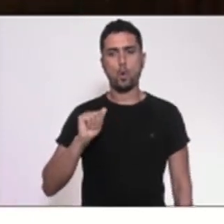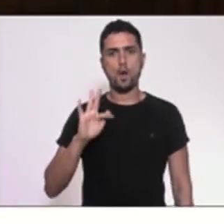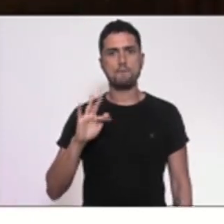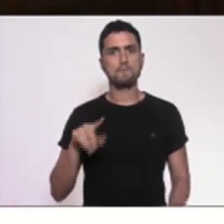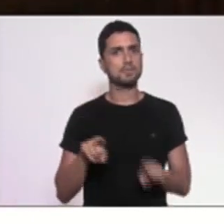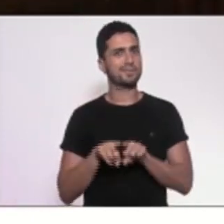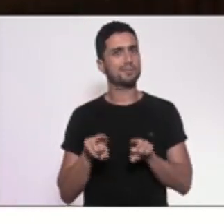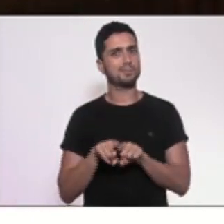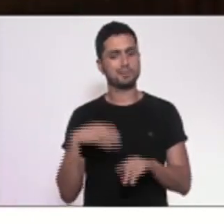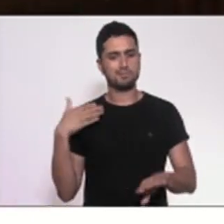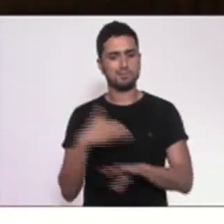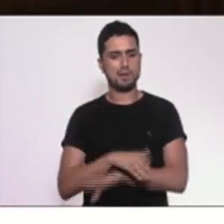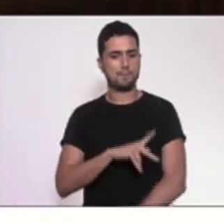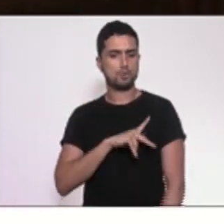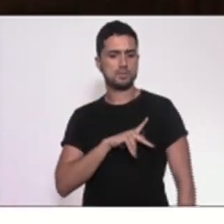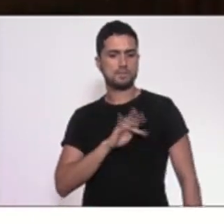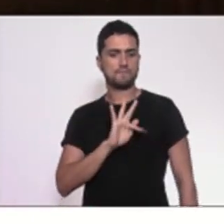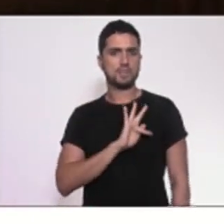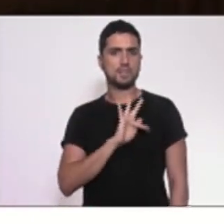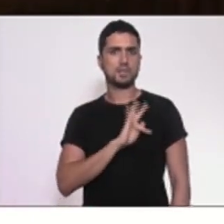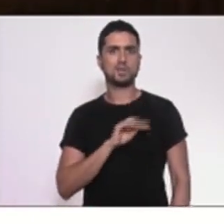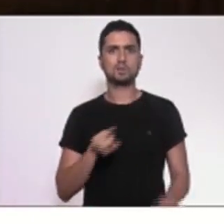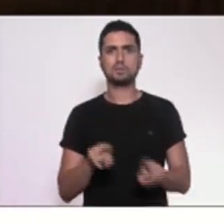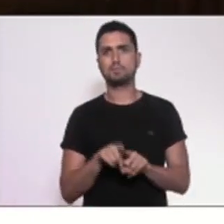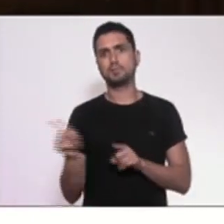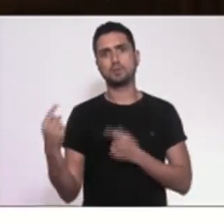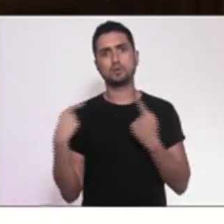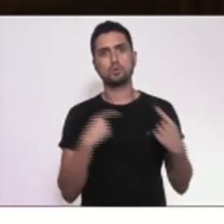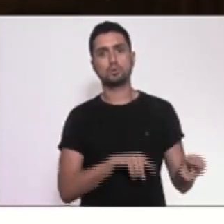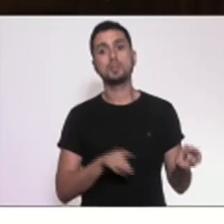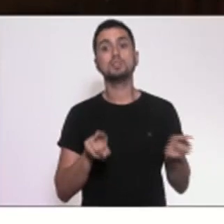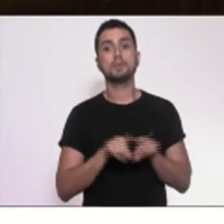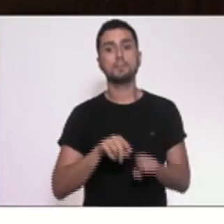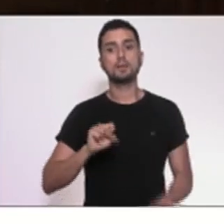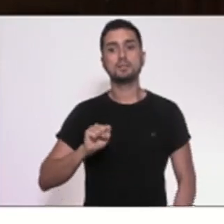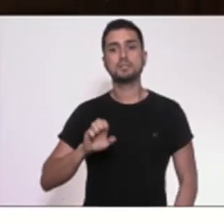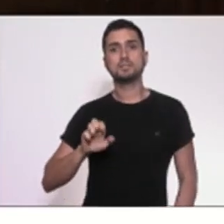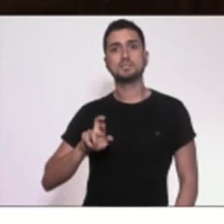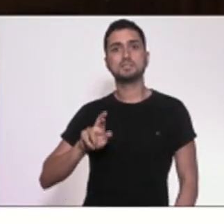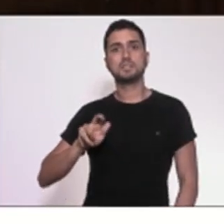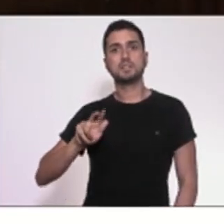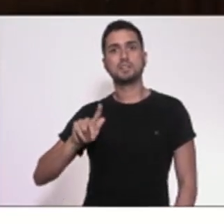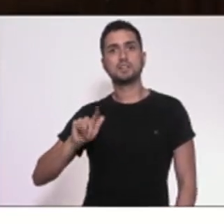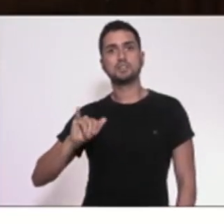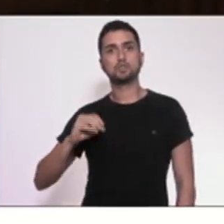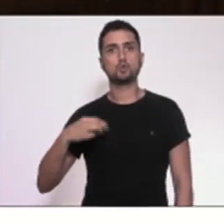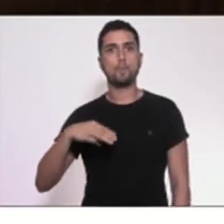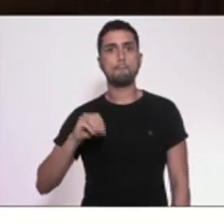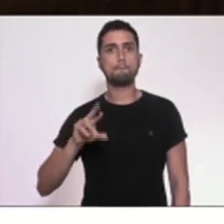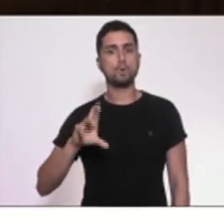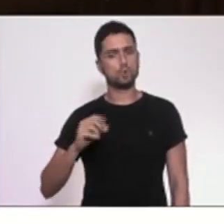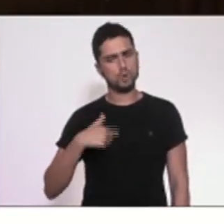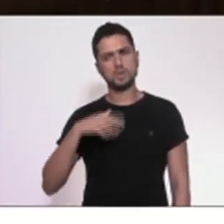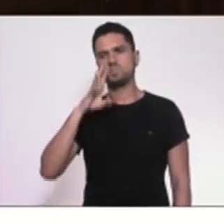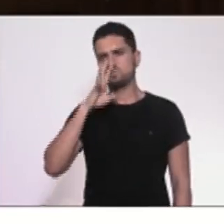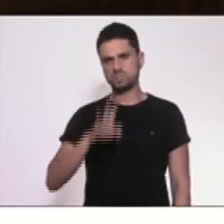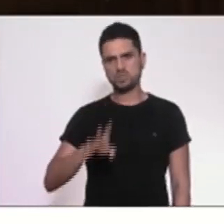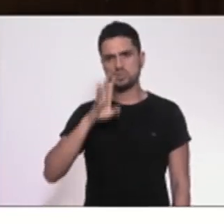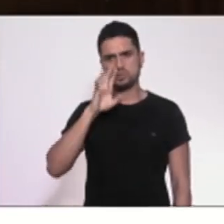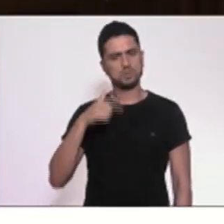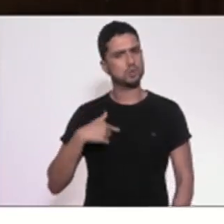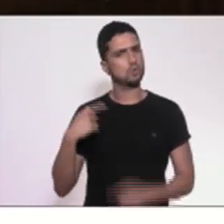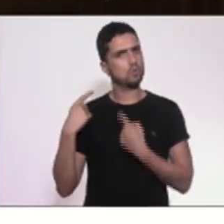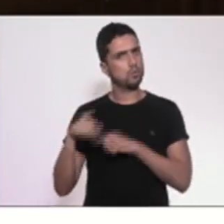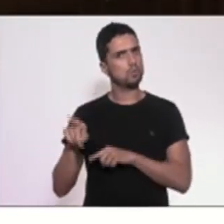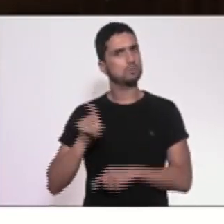na Polícia Federal, ele desautoriza até o ministro Sérgio Moro, que eu critico muito a sua conduta como